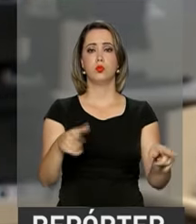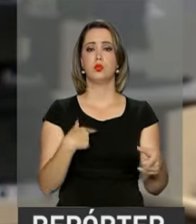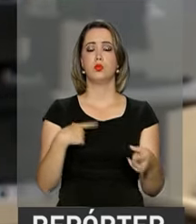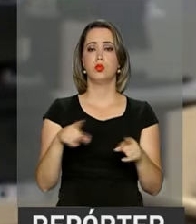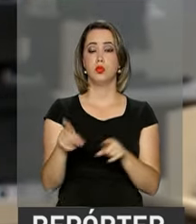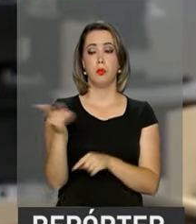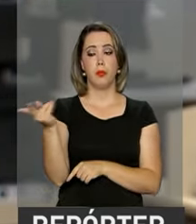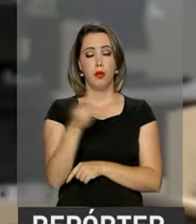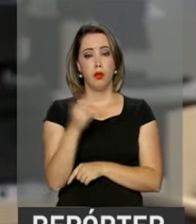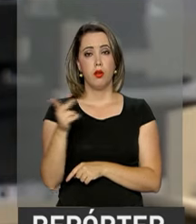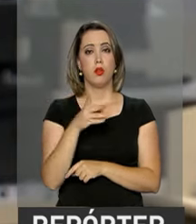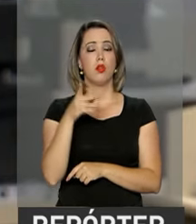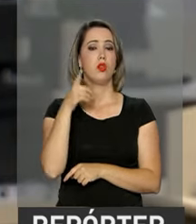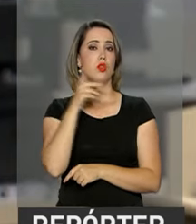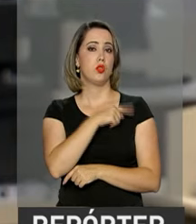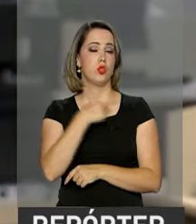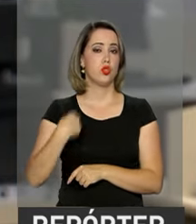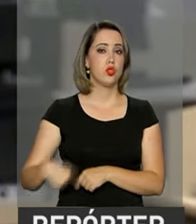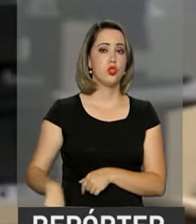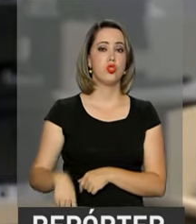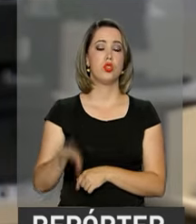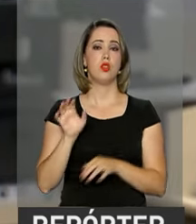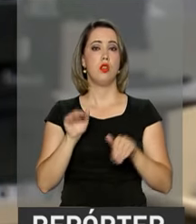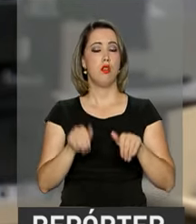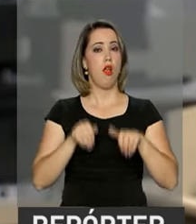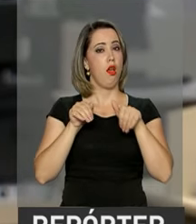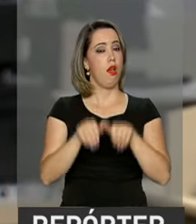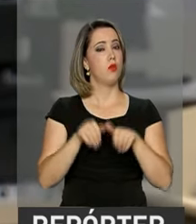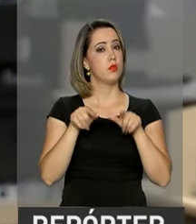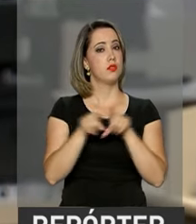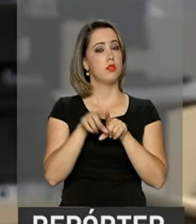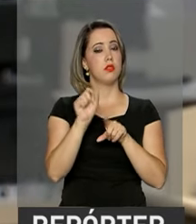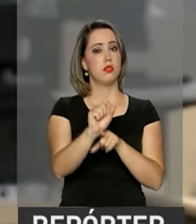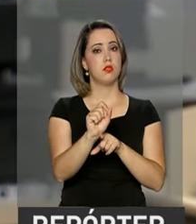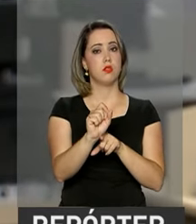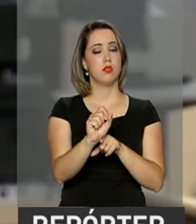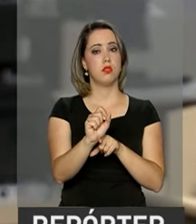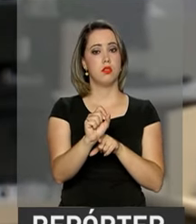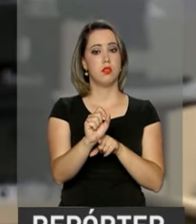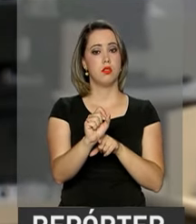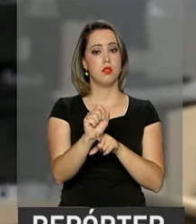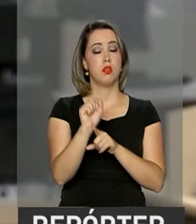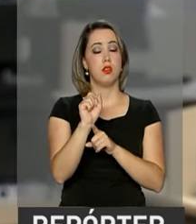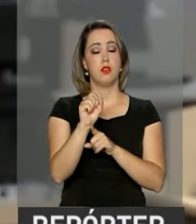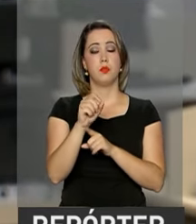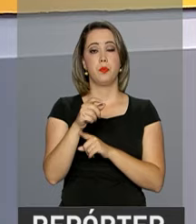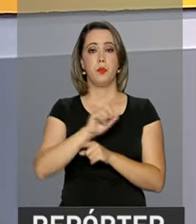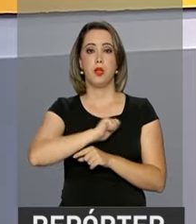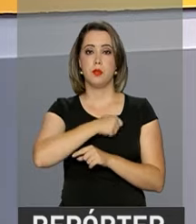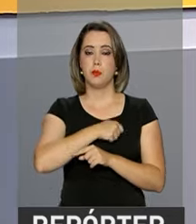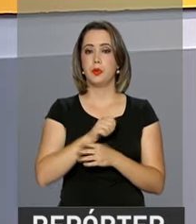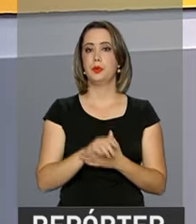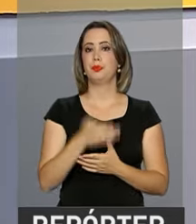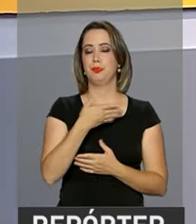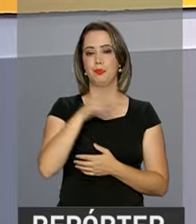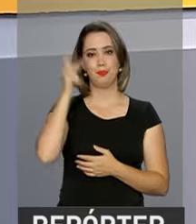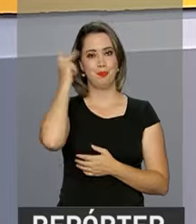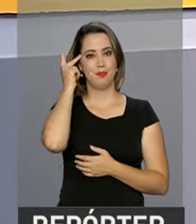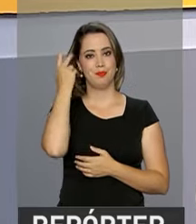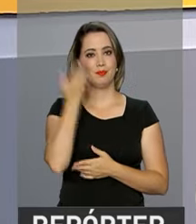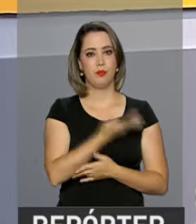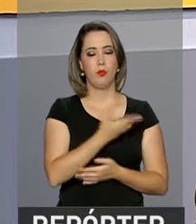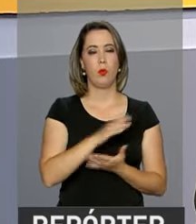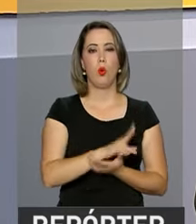governos da China Austrália e Espanha e ainda investidores José luí Filho de São Paulo o